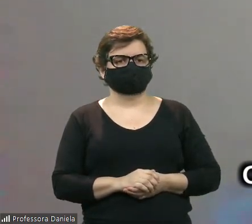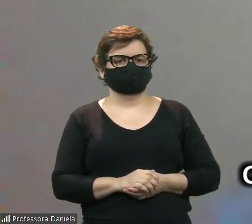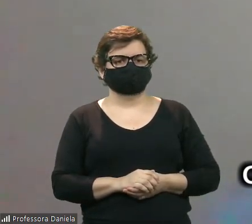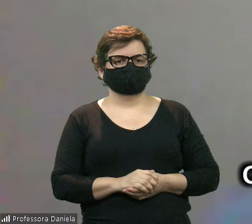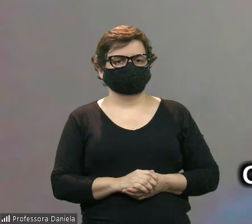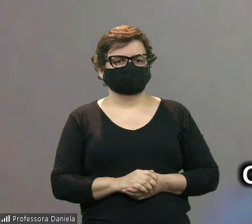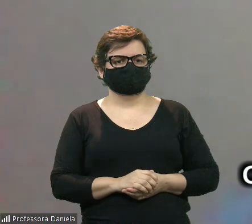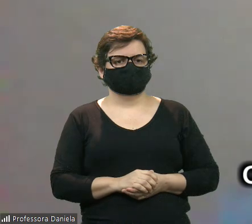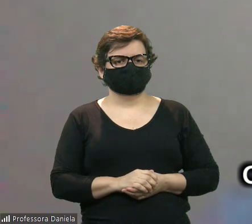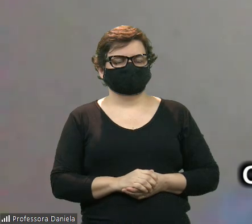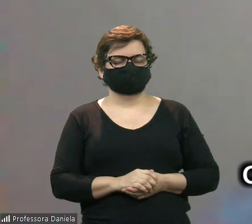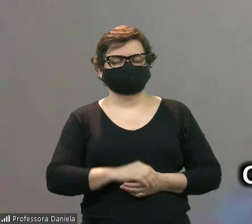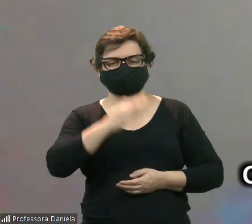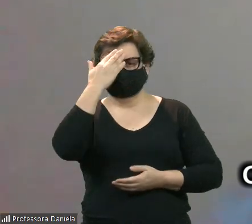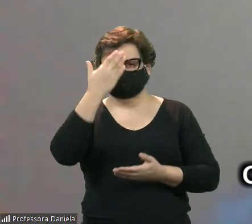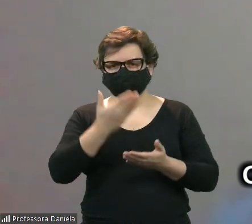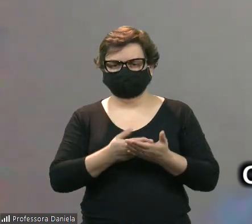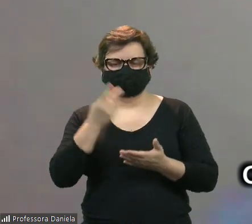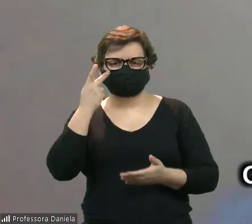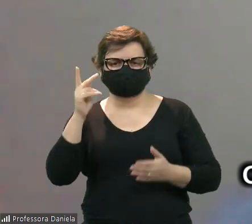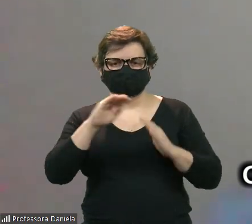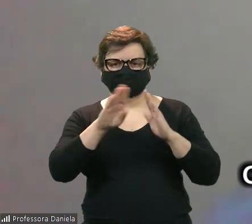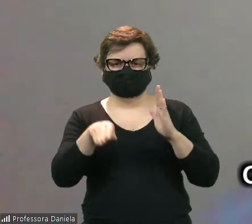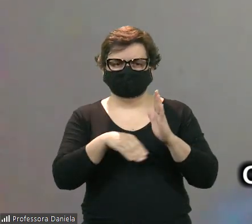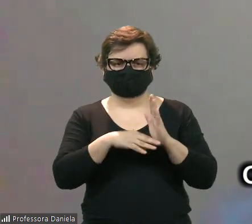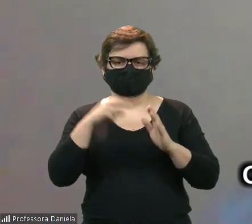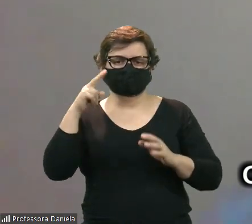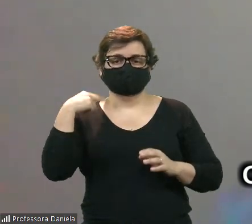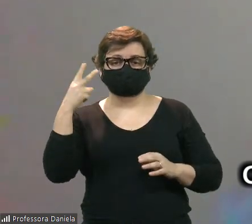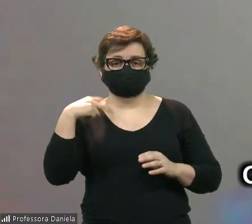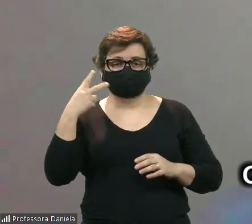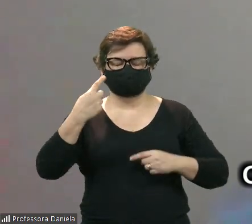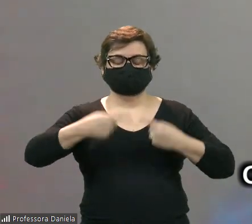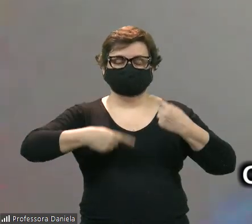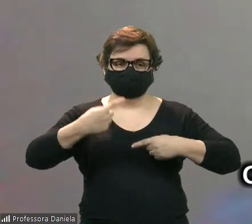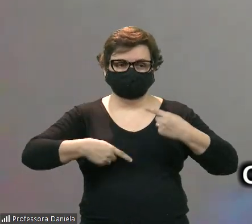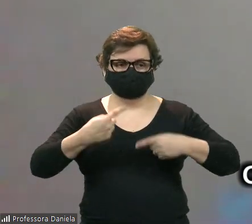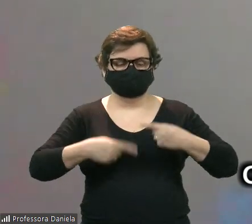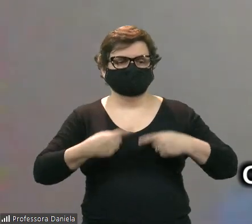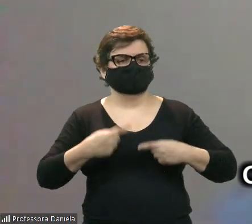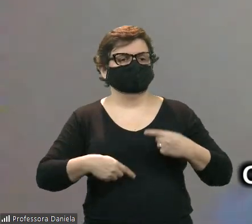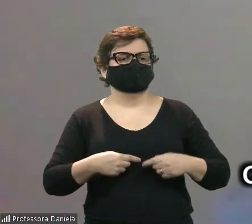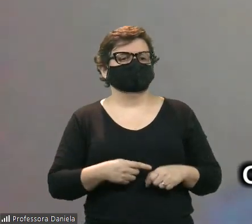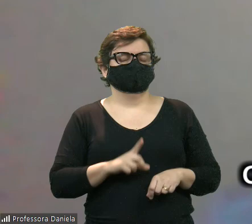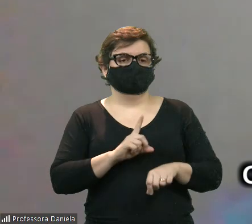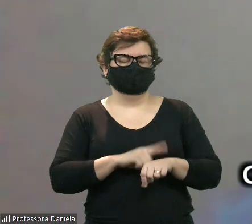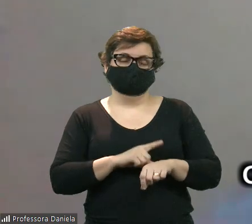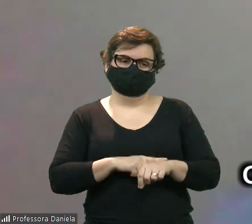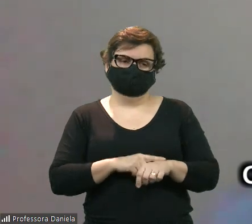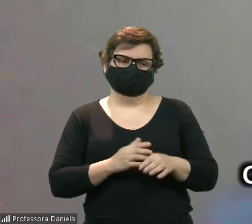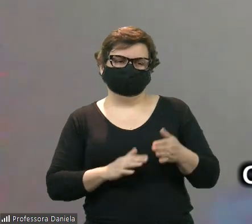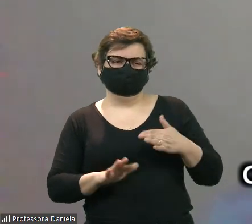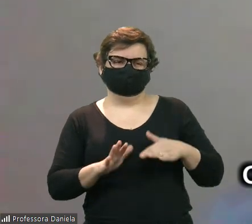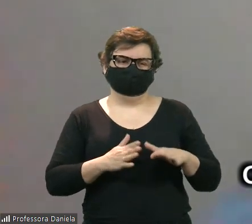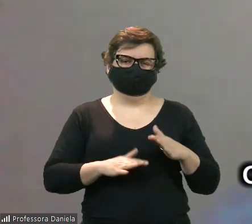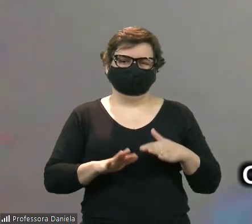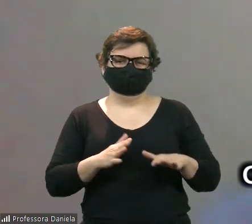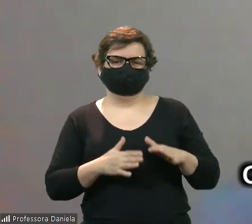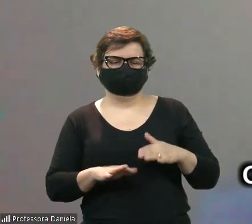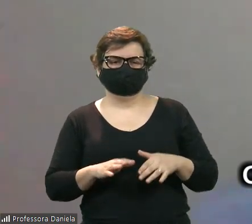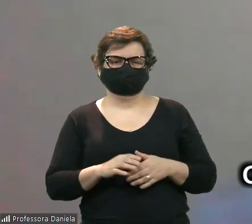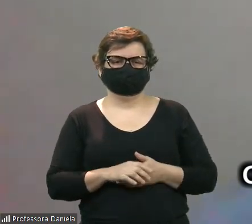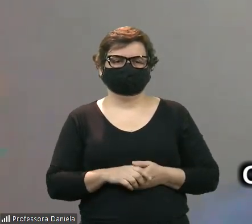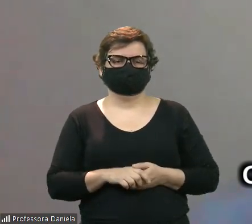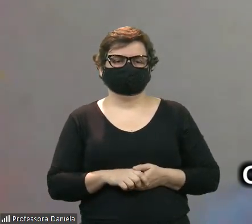Creio, né, que para nós, todos os vereadores, os políticos em geral, não está sendo uma fase boa, assim como para todos...